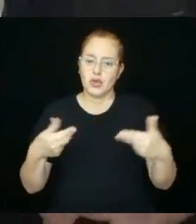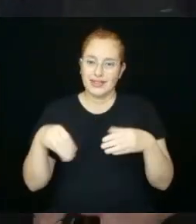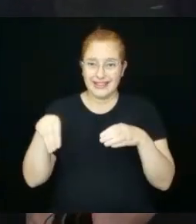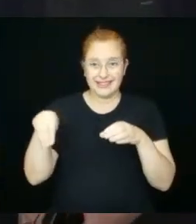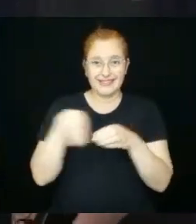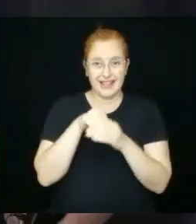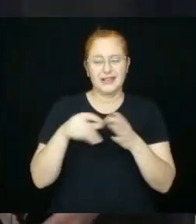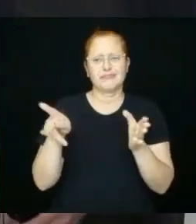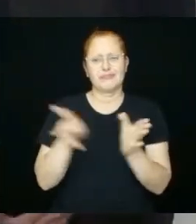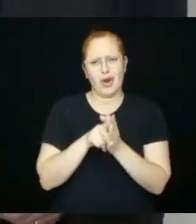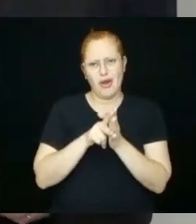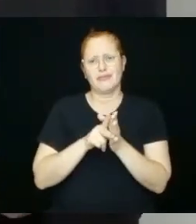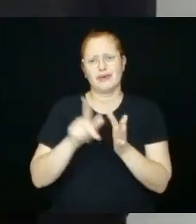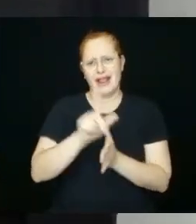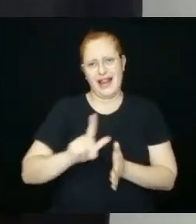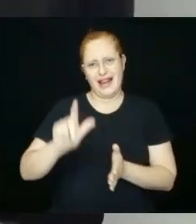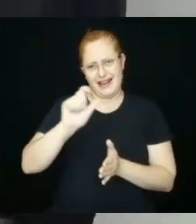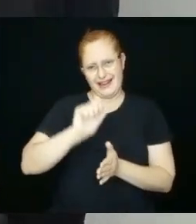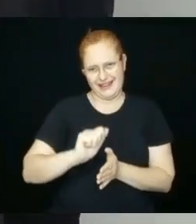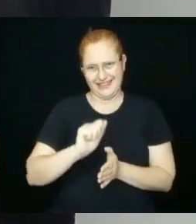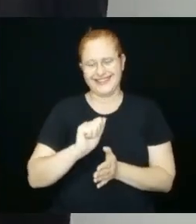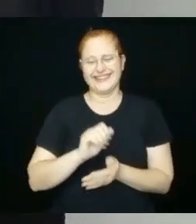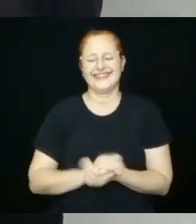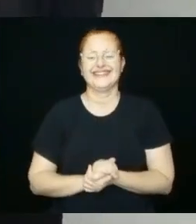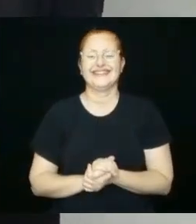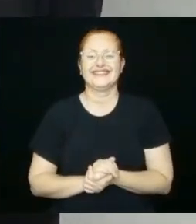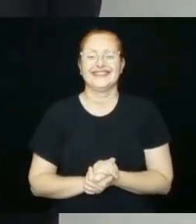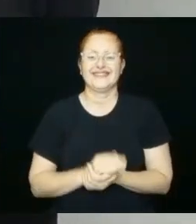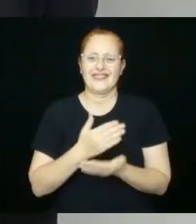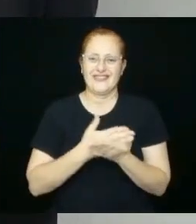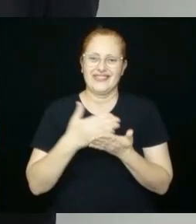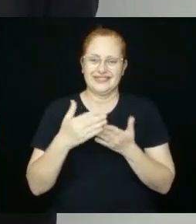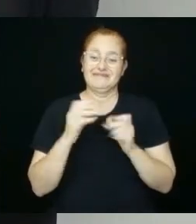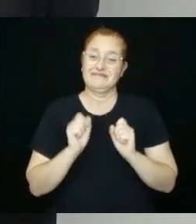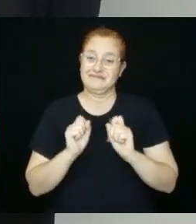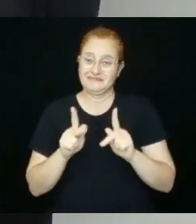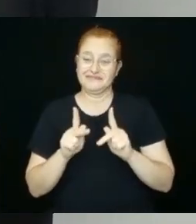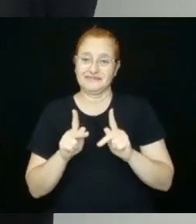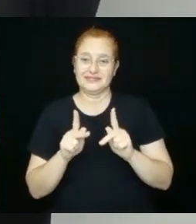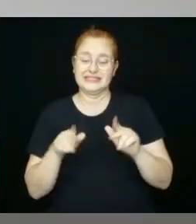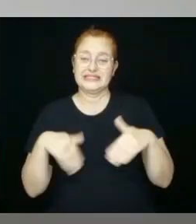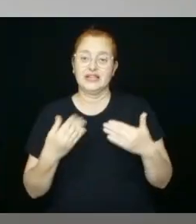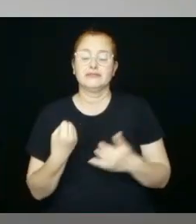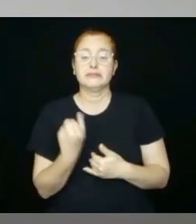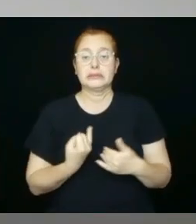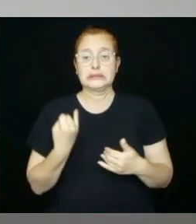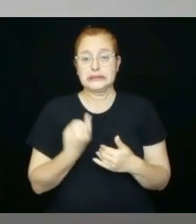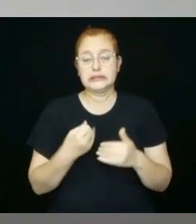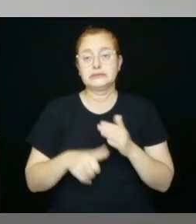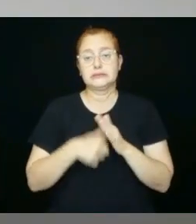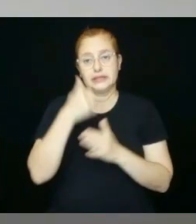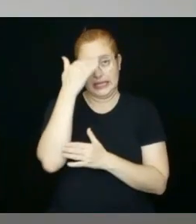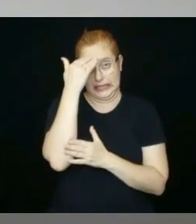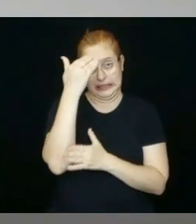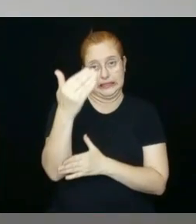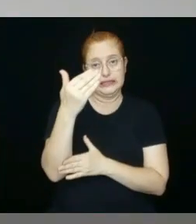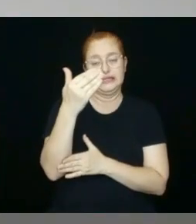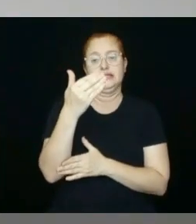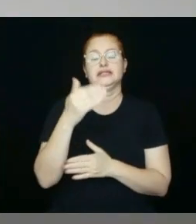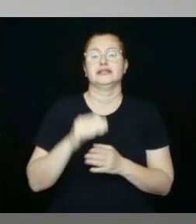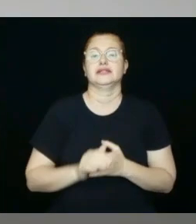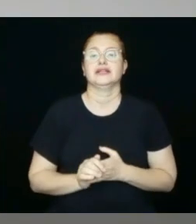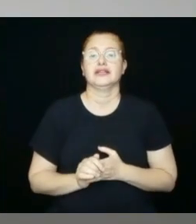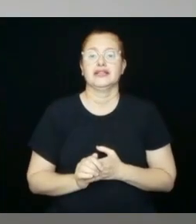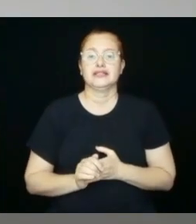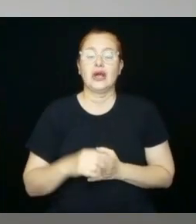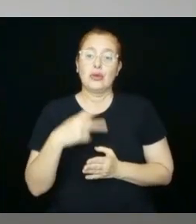dentro do desenho dele. Então, começar por aí de repente. Bom. Acho que assim, é importante eu primeiro começar agradecendo, né? Primeiro